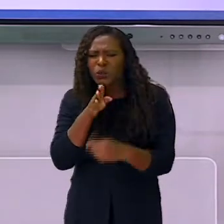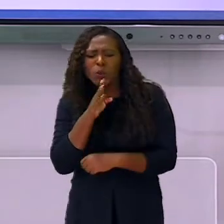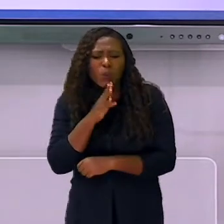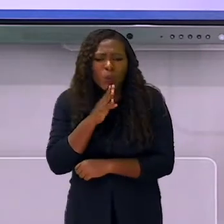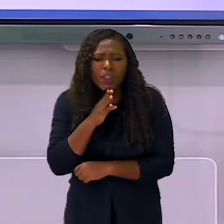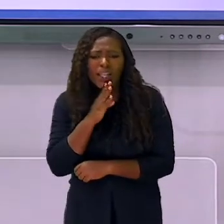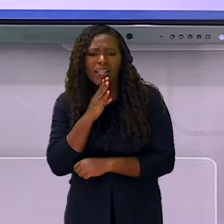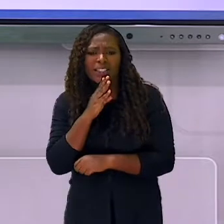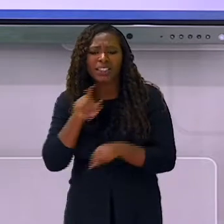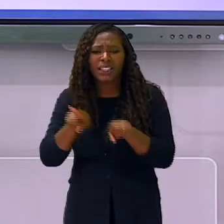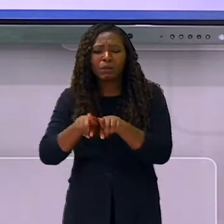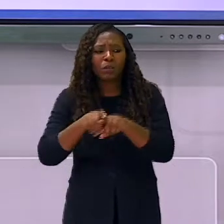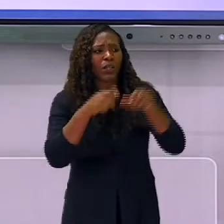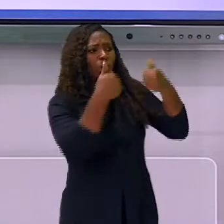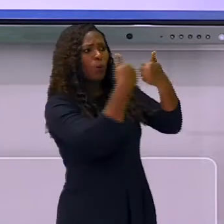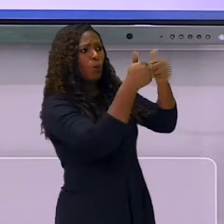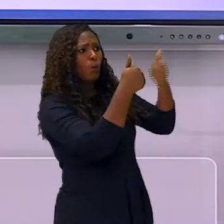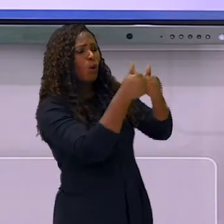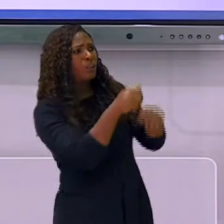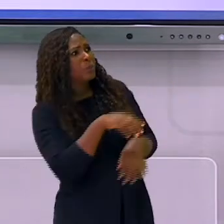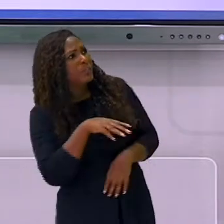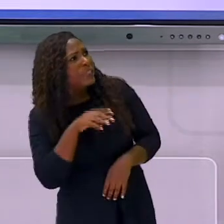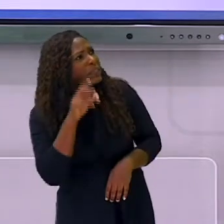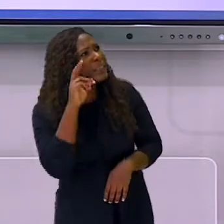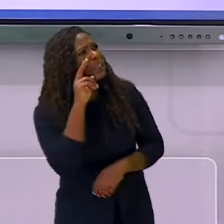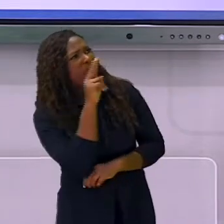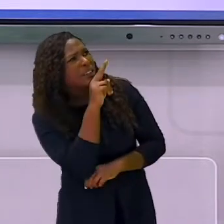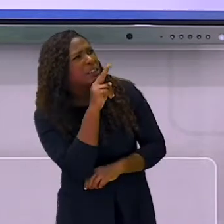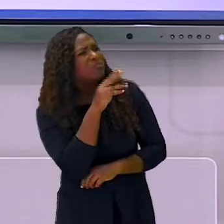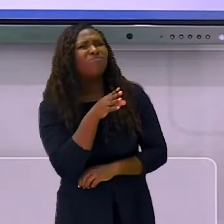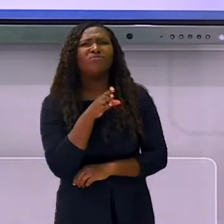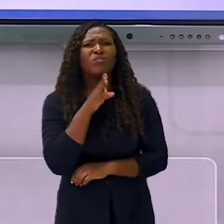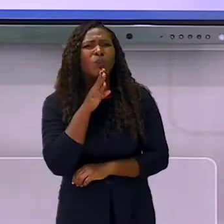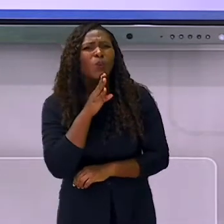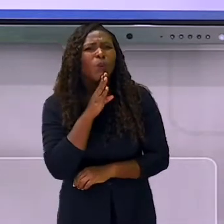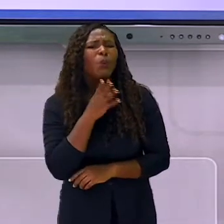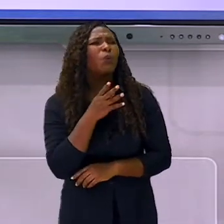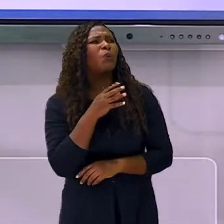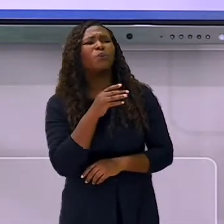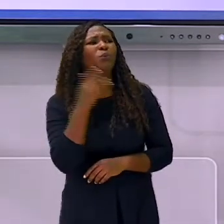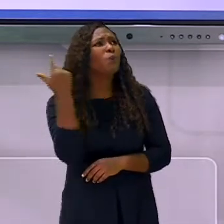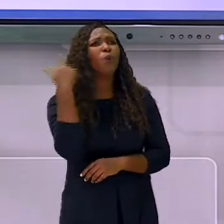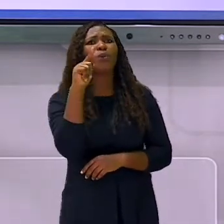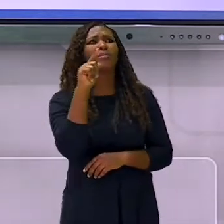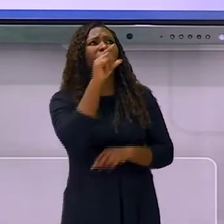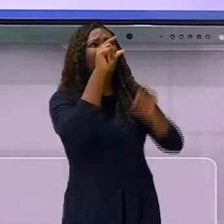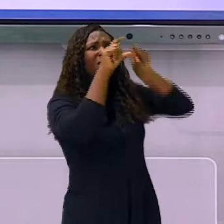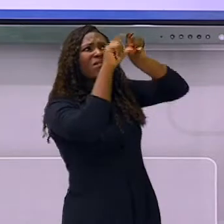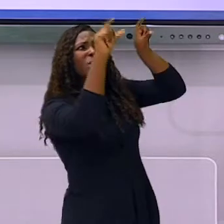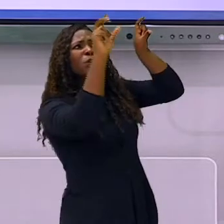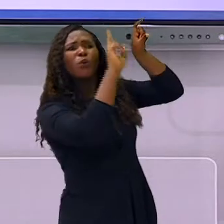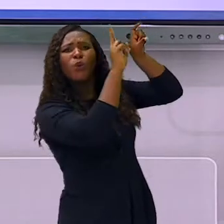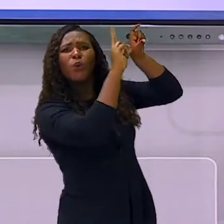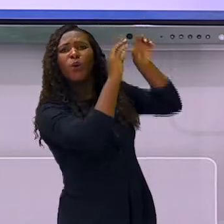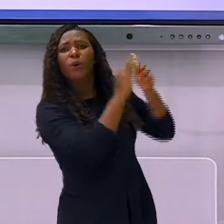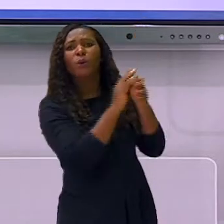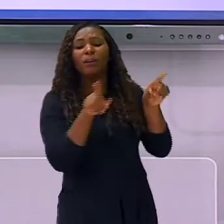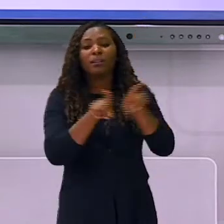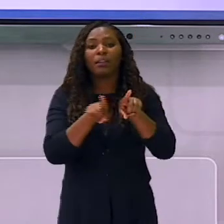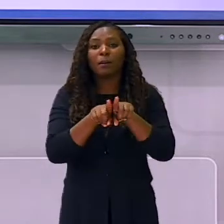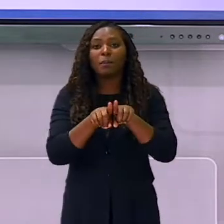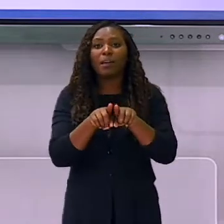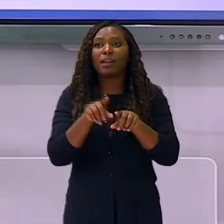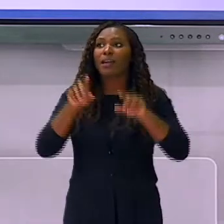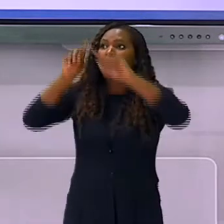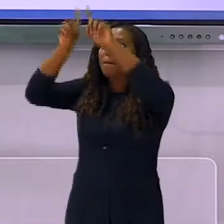os nomes dos ônibus ou das placas de rua. Confundem obstáculos no chão, tendo dificuldades para